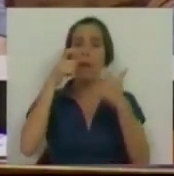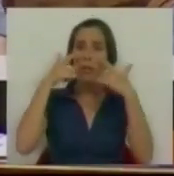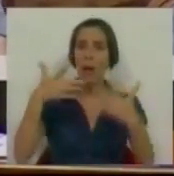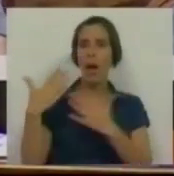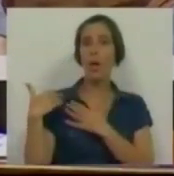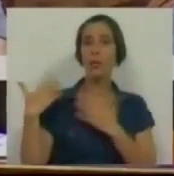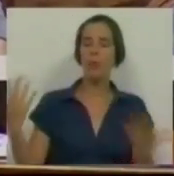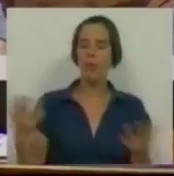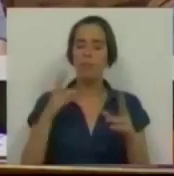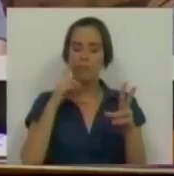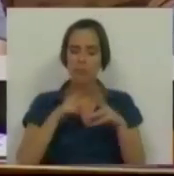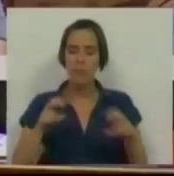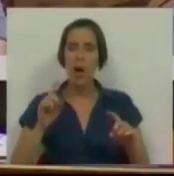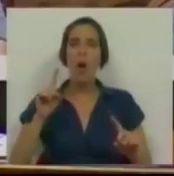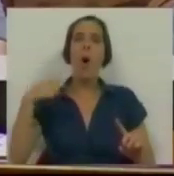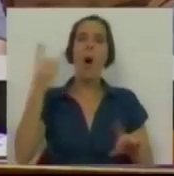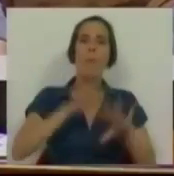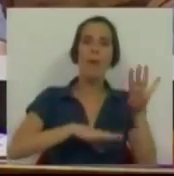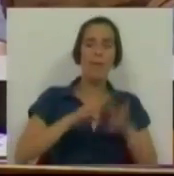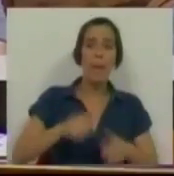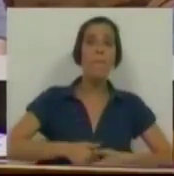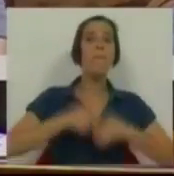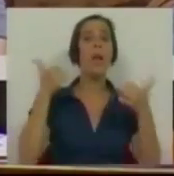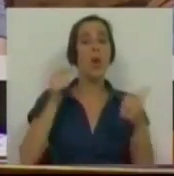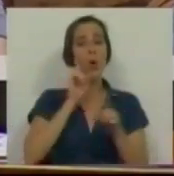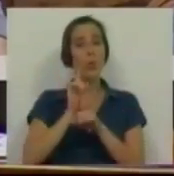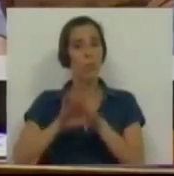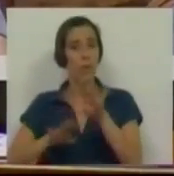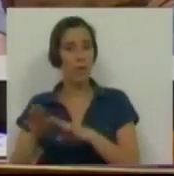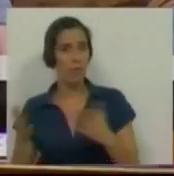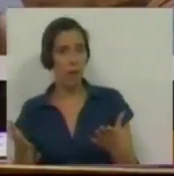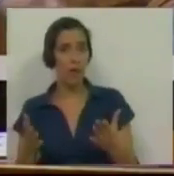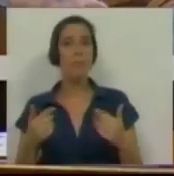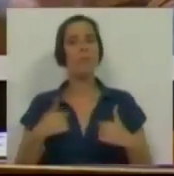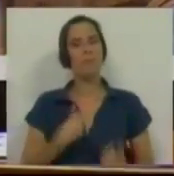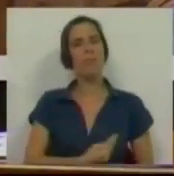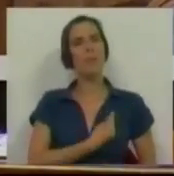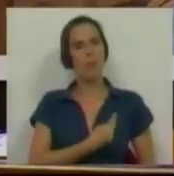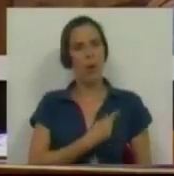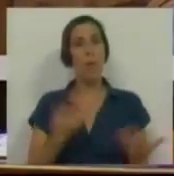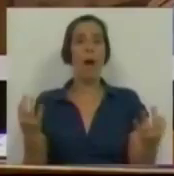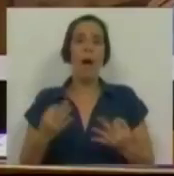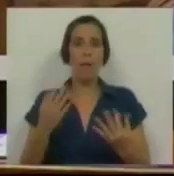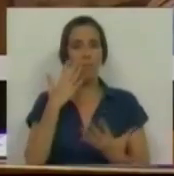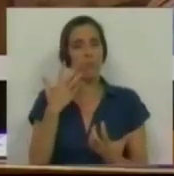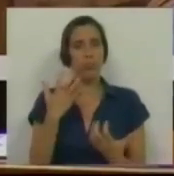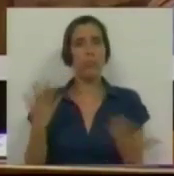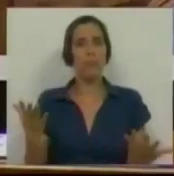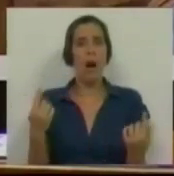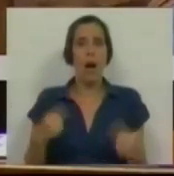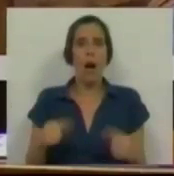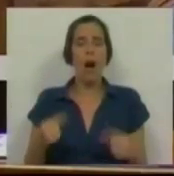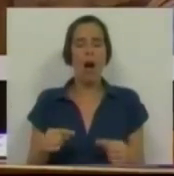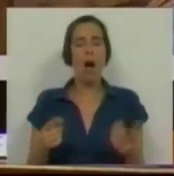responsabilidades, identificar o que devia ter sido feito melhor do que aquilo que foi feito. Nós preocupamos. É evidente que há